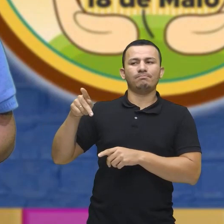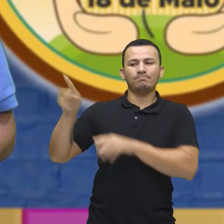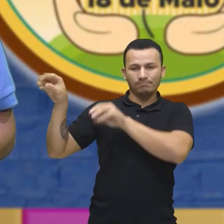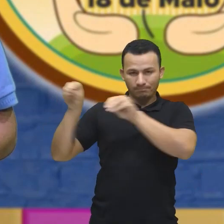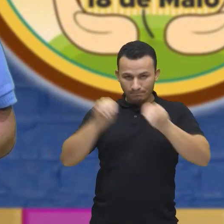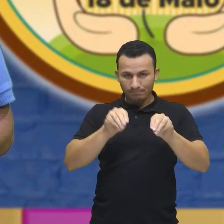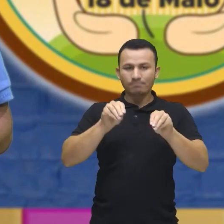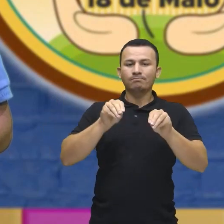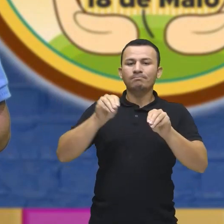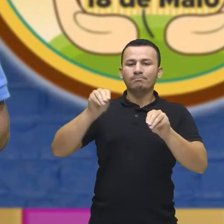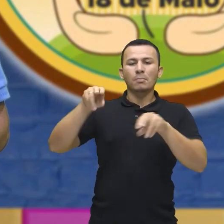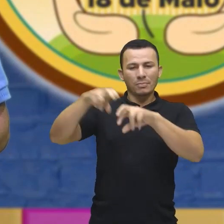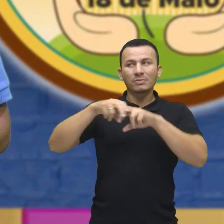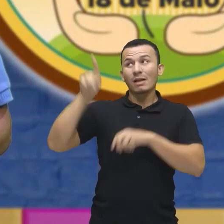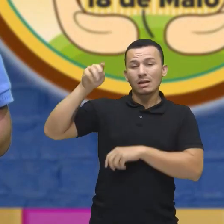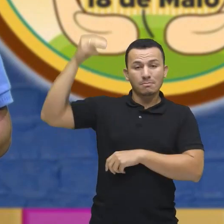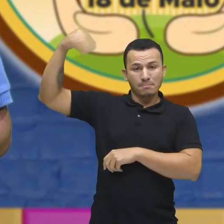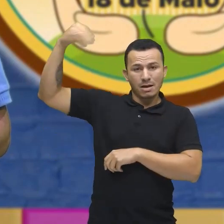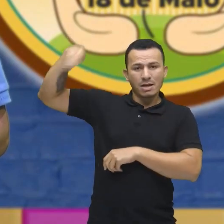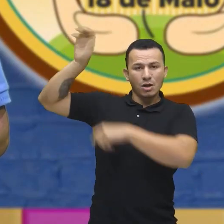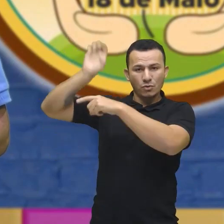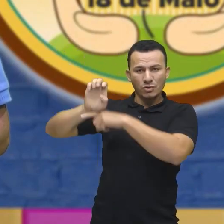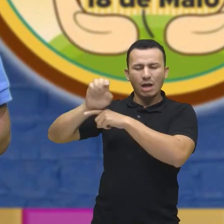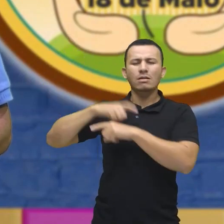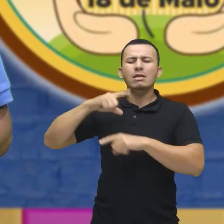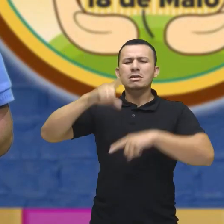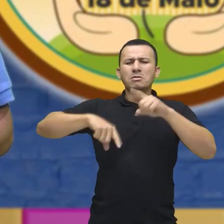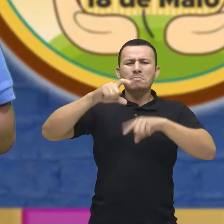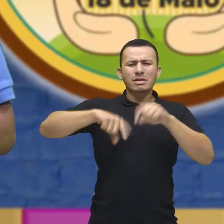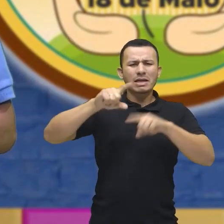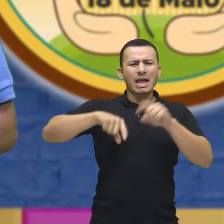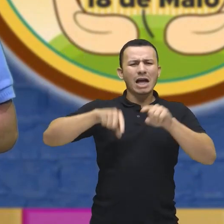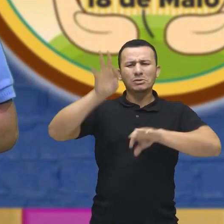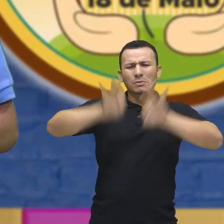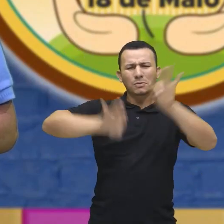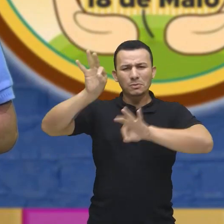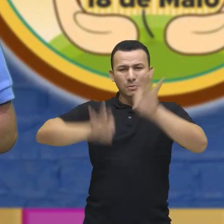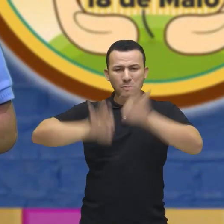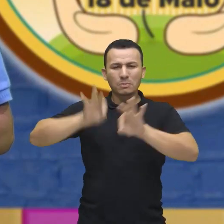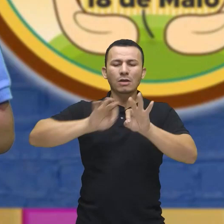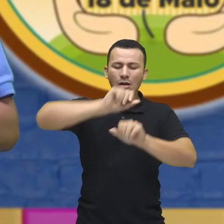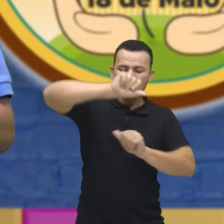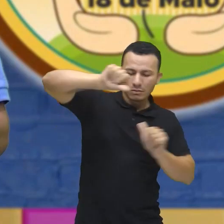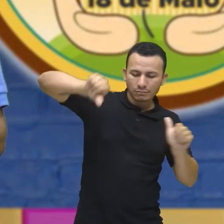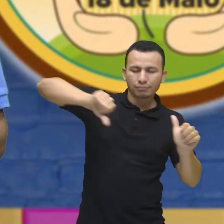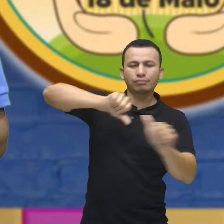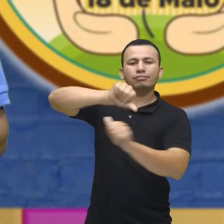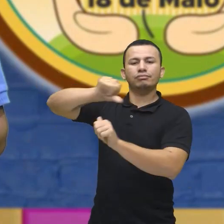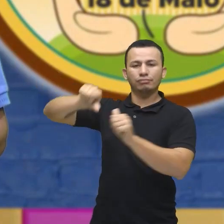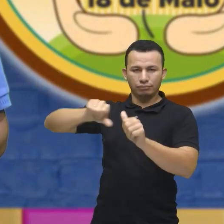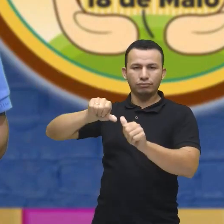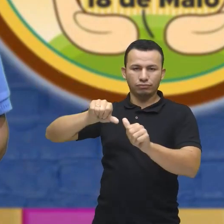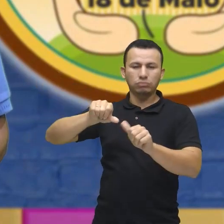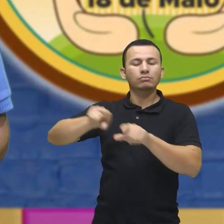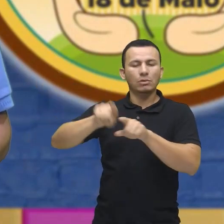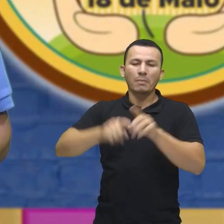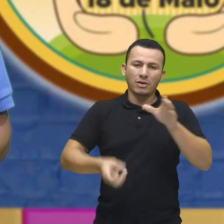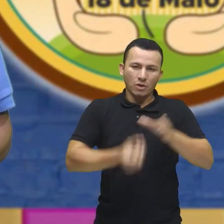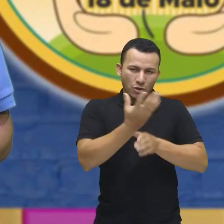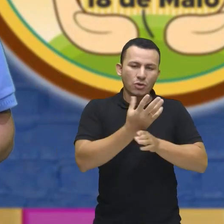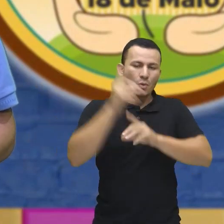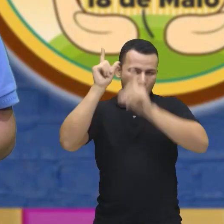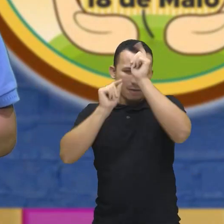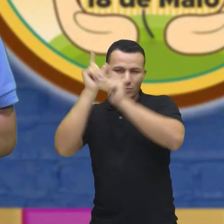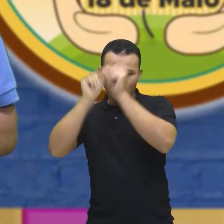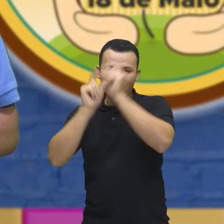em Parintins, trouxe várias alegorias, e aí Lindolfo Monteverde, né, justamente quem criou também o